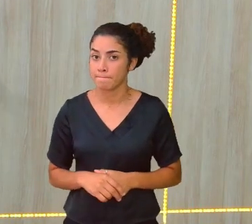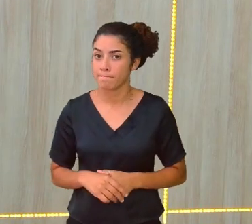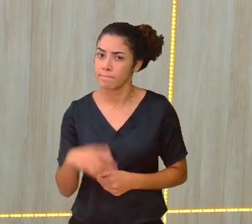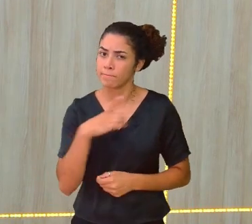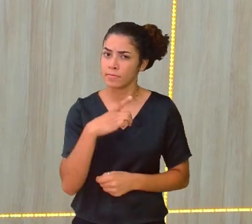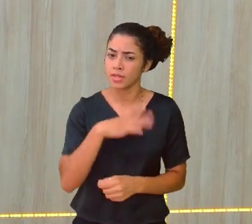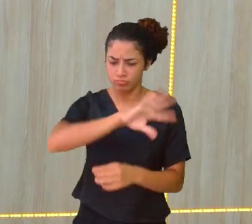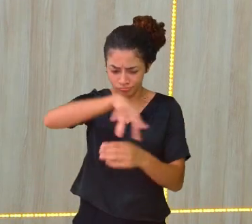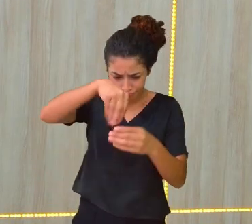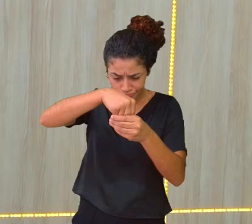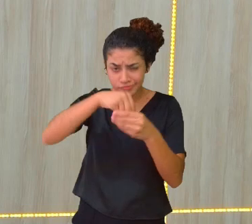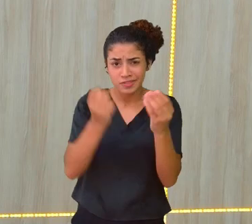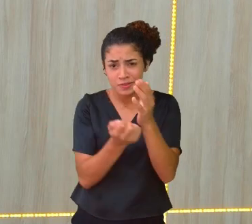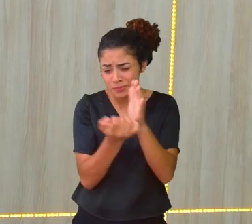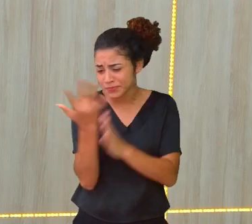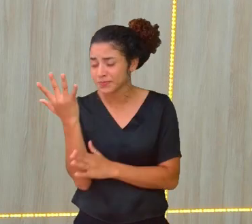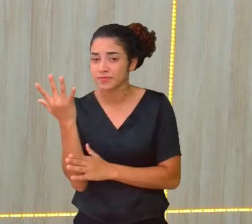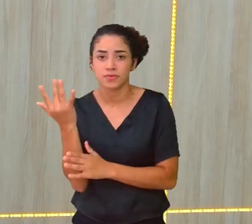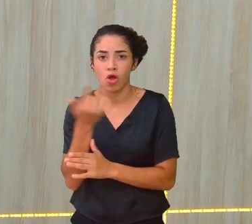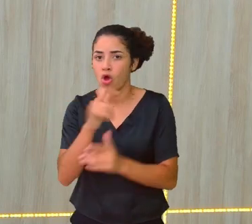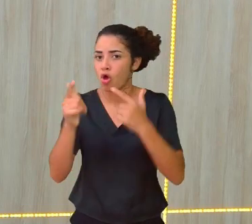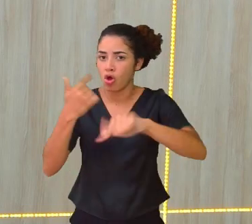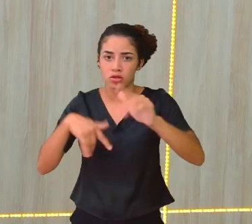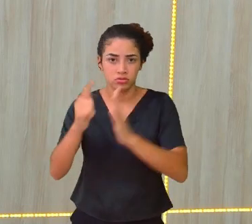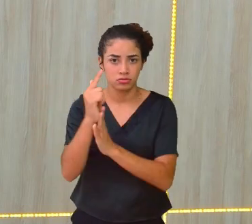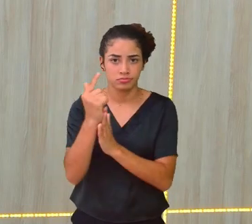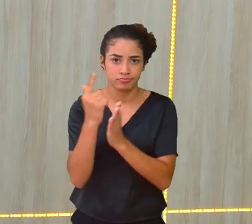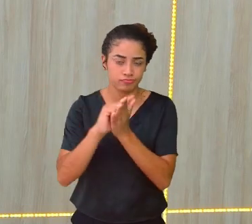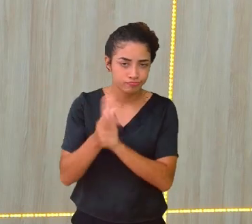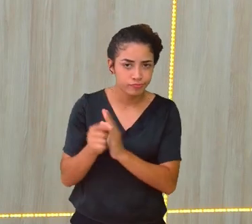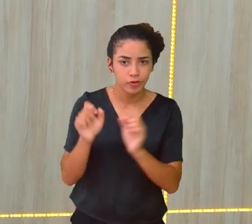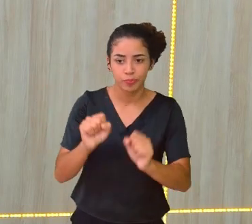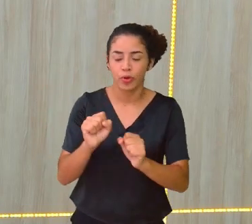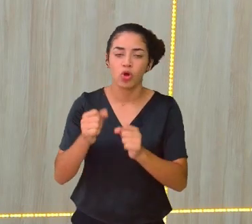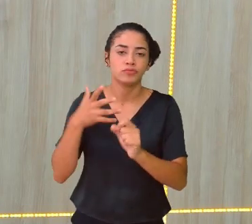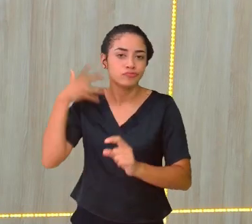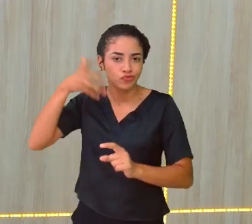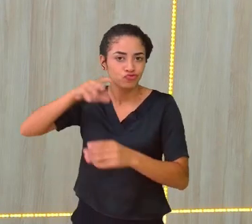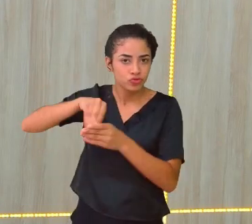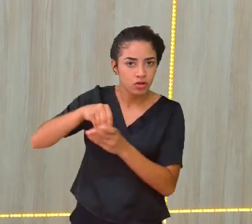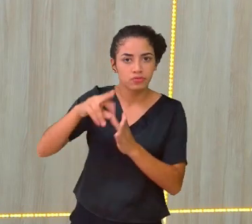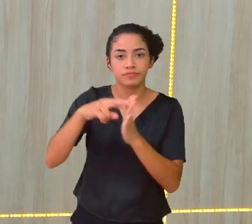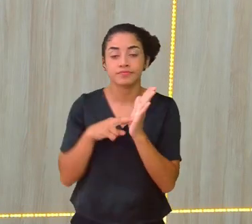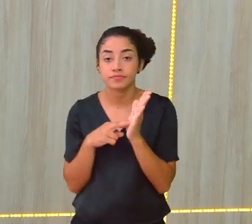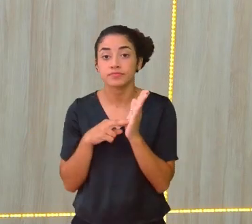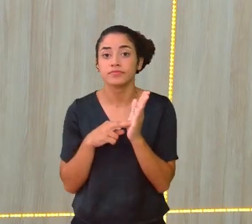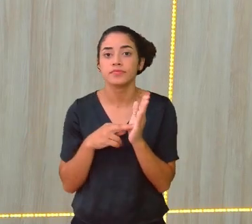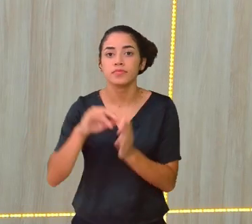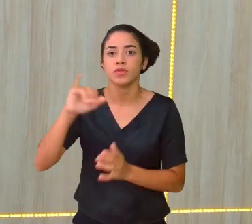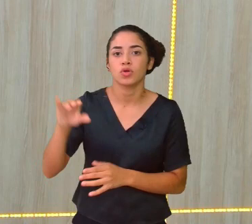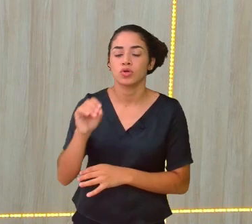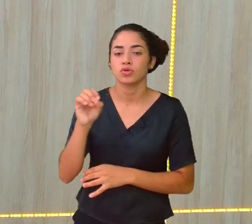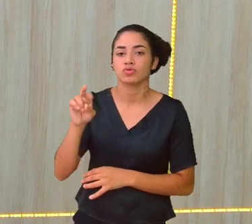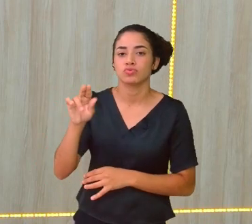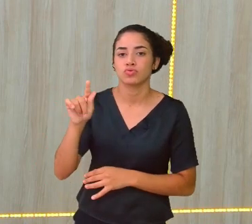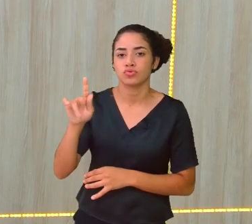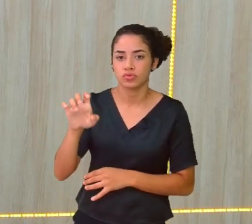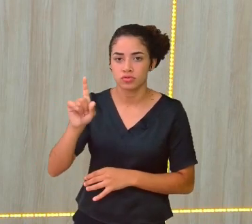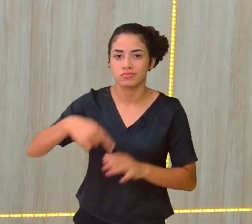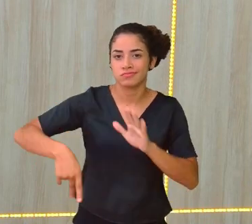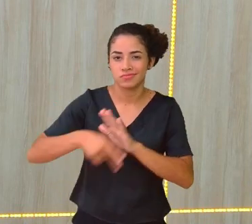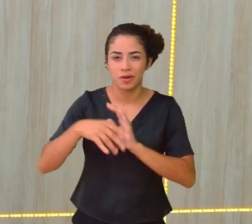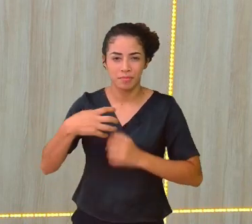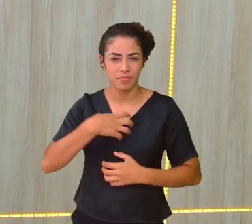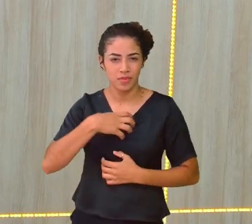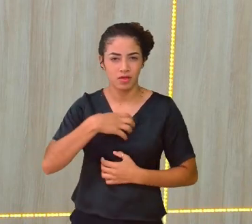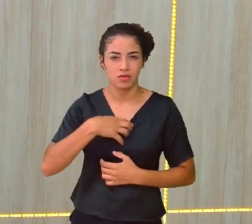ter dentro dele diversos outros gêneros. Eu posso colocar uma canção, um poema, uma receita. Jorge Amado, um autor baiano,